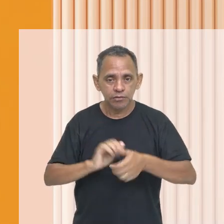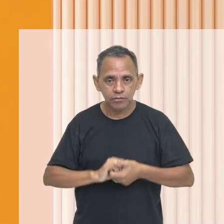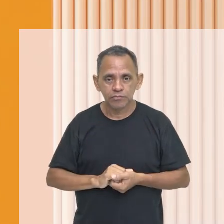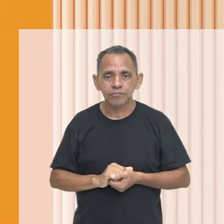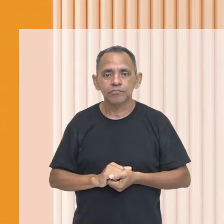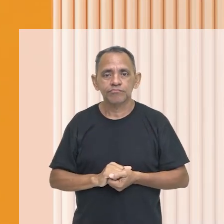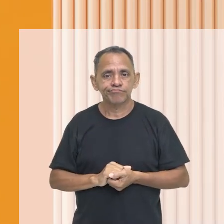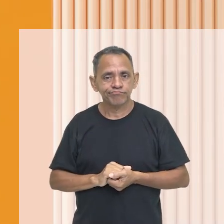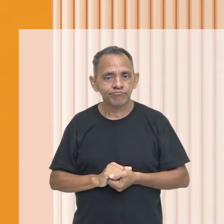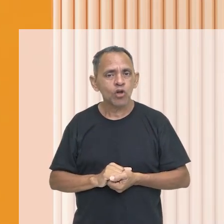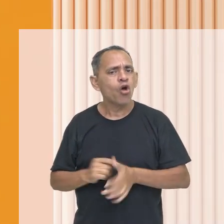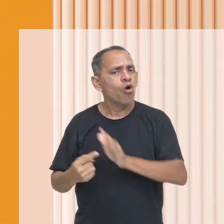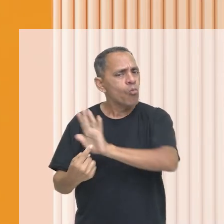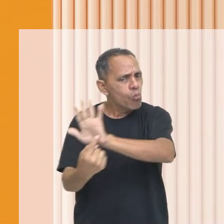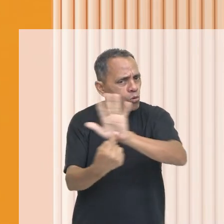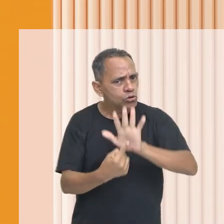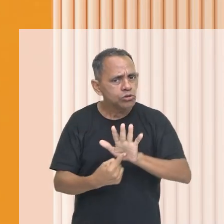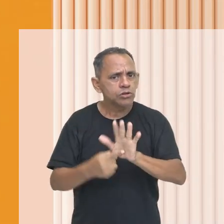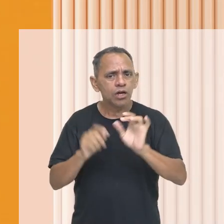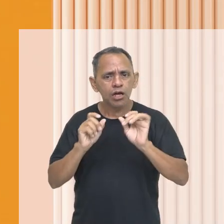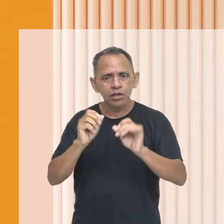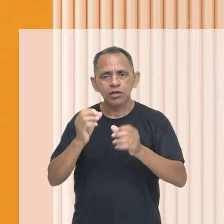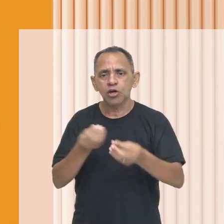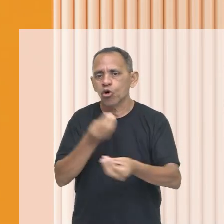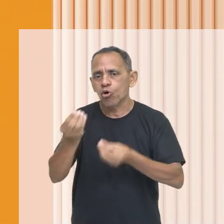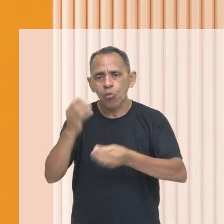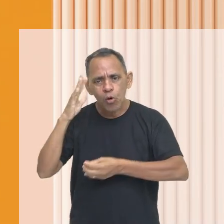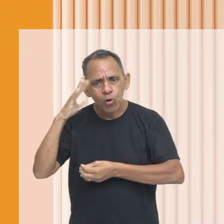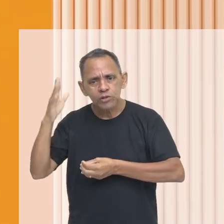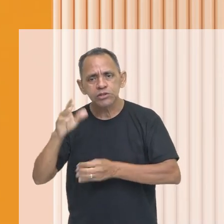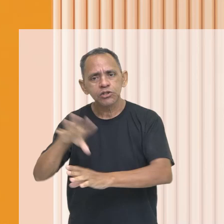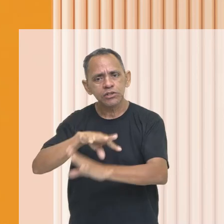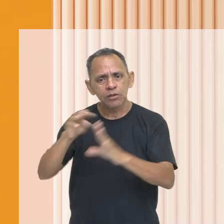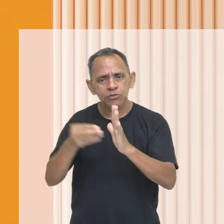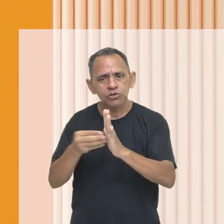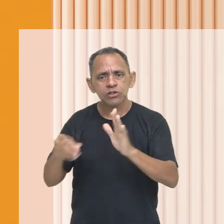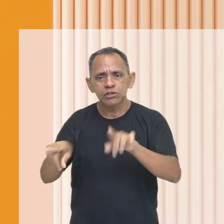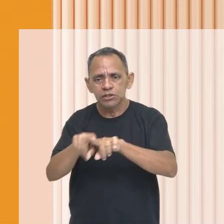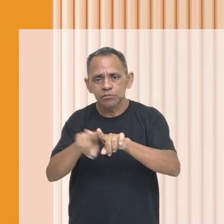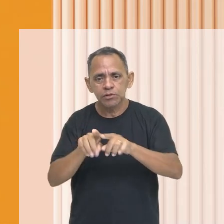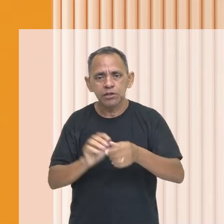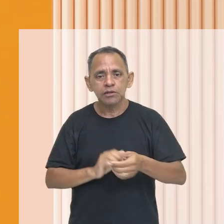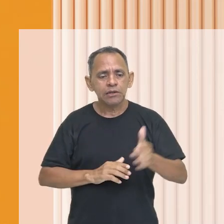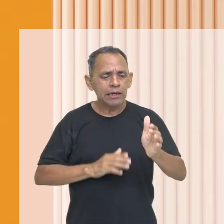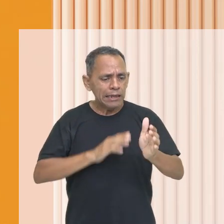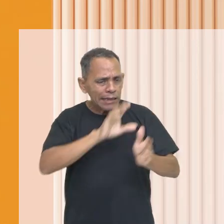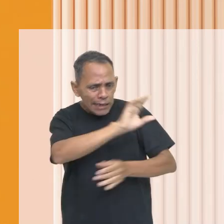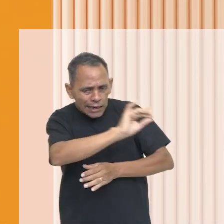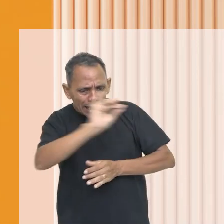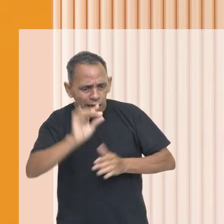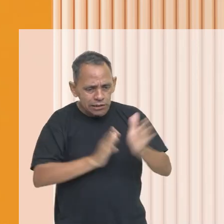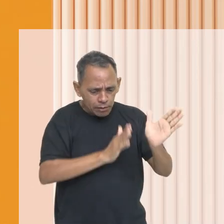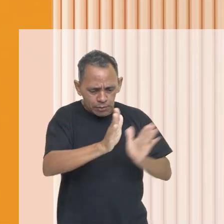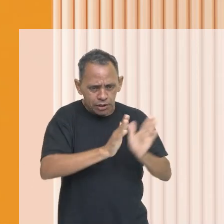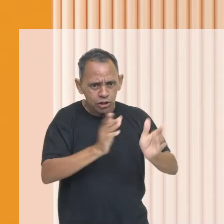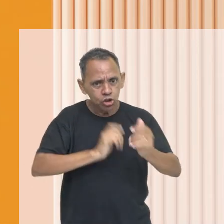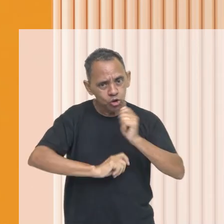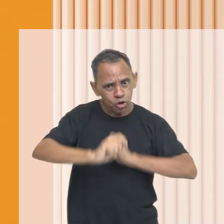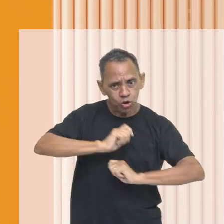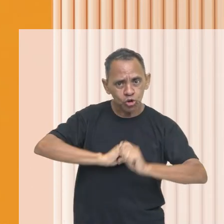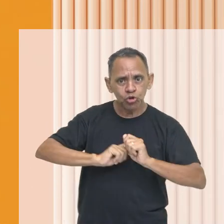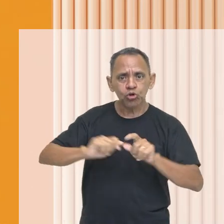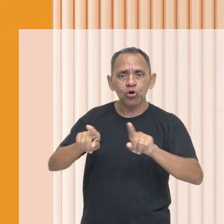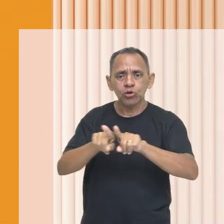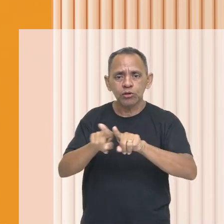irão refletir na Amazônia. Claro que cada ciclo econômico ele